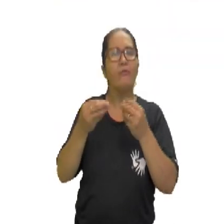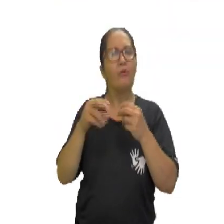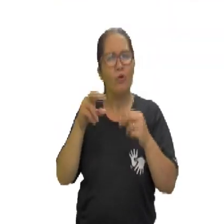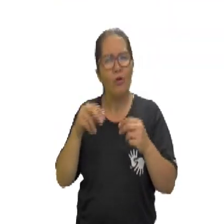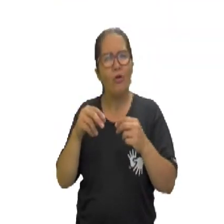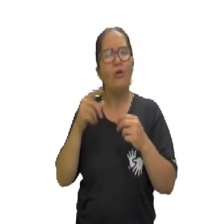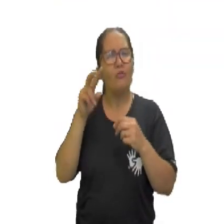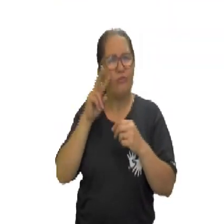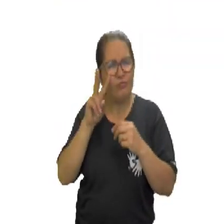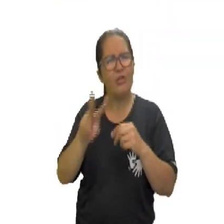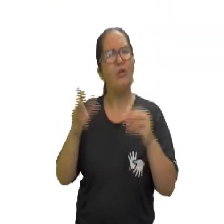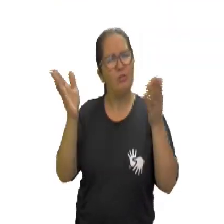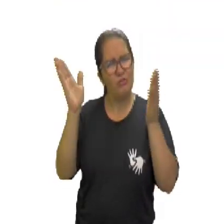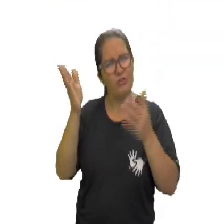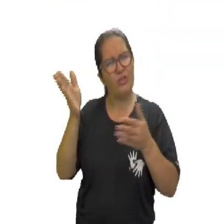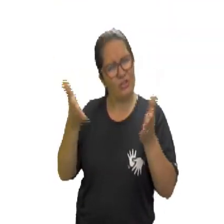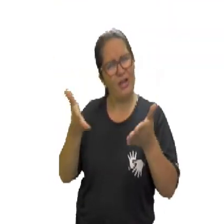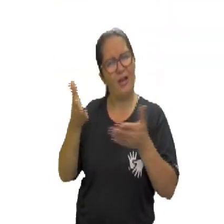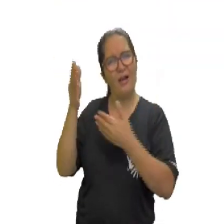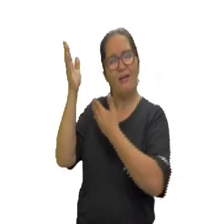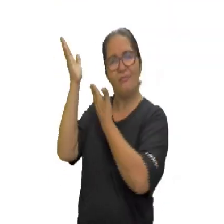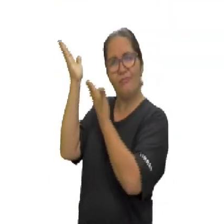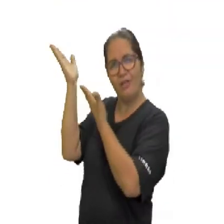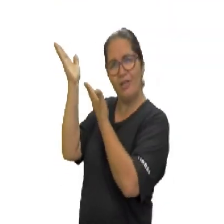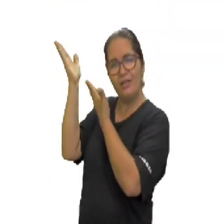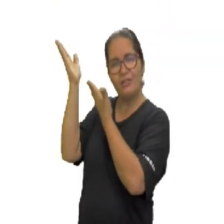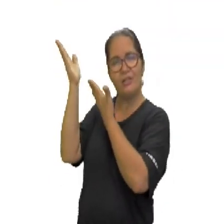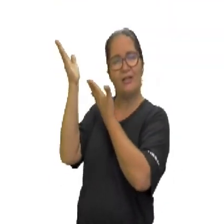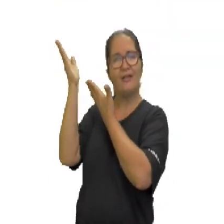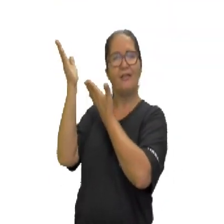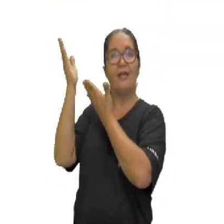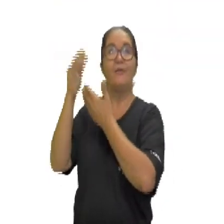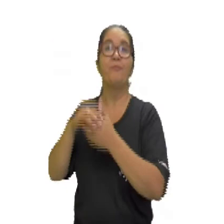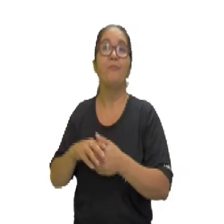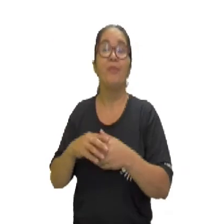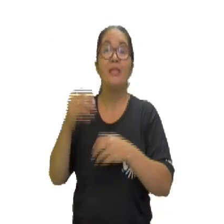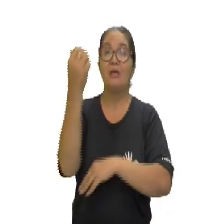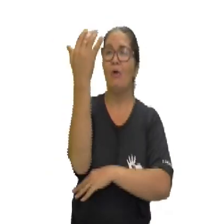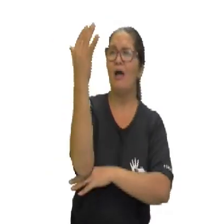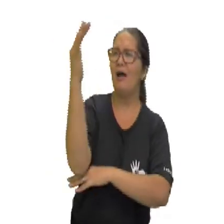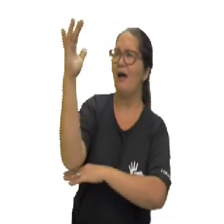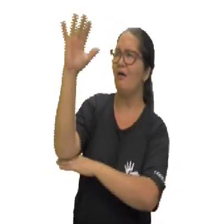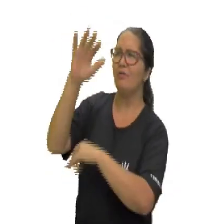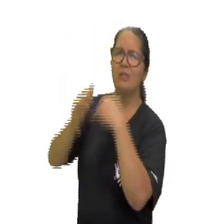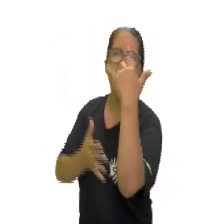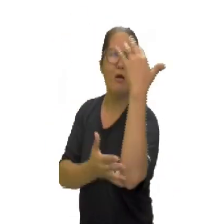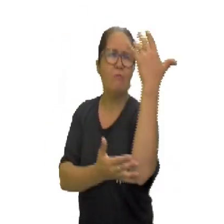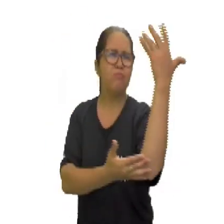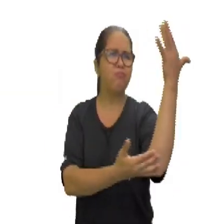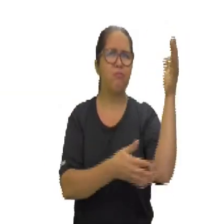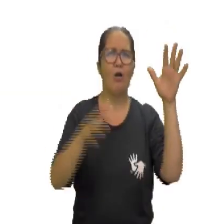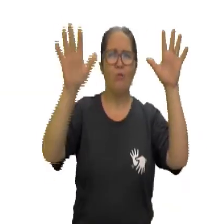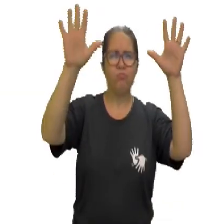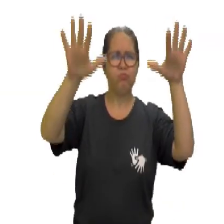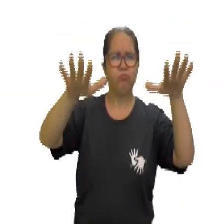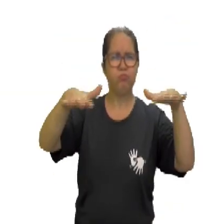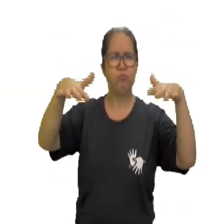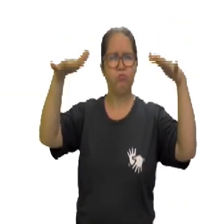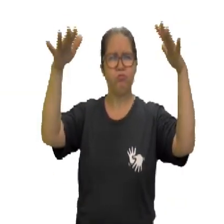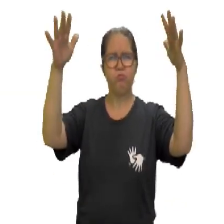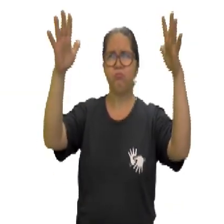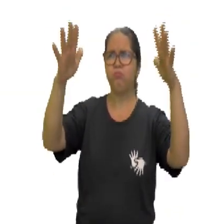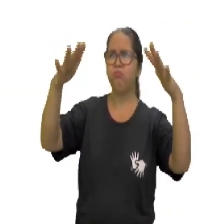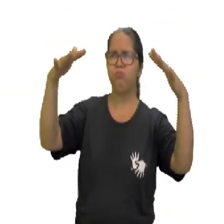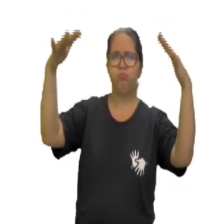conheceu, já viu, já ouviu falar sobre o Pantanal mato-grossense? O Pantanal, ele é a